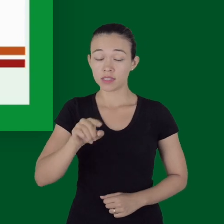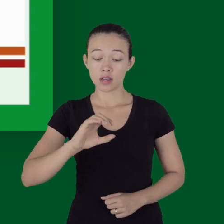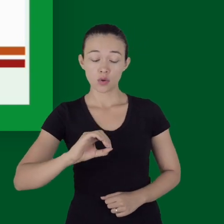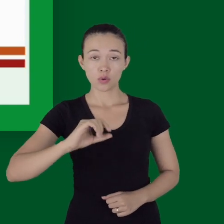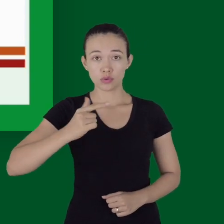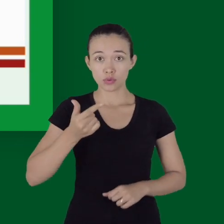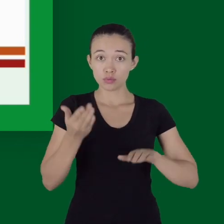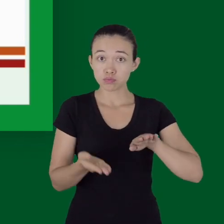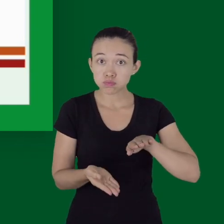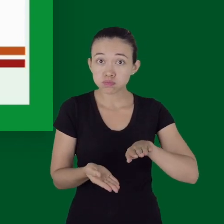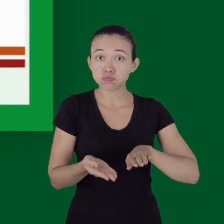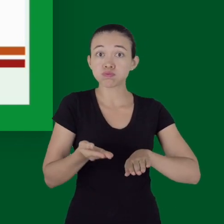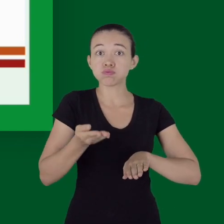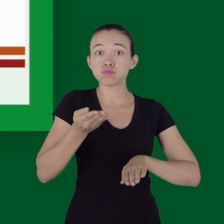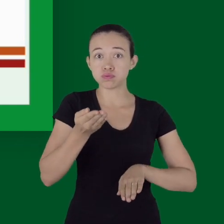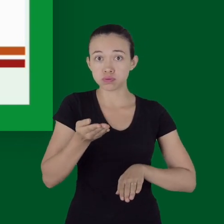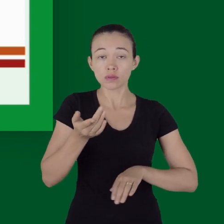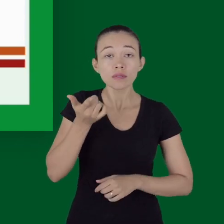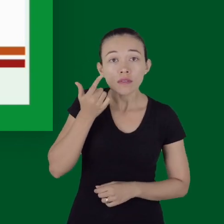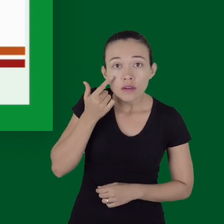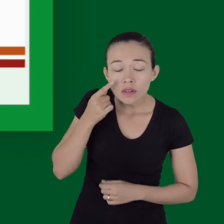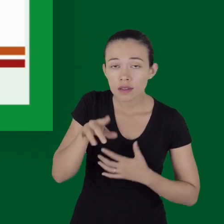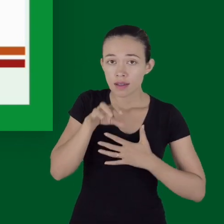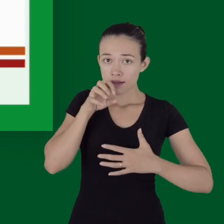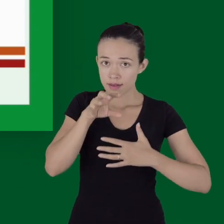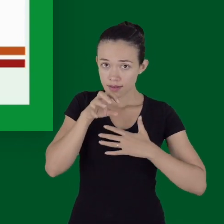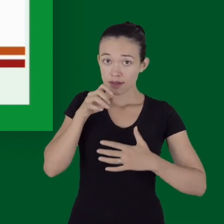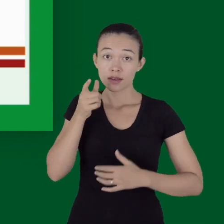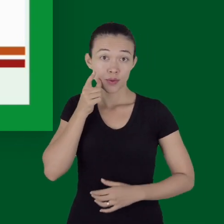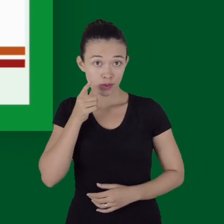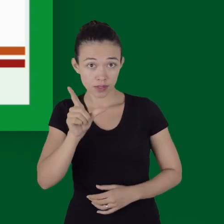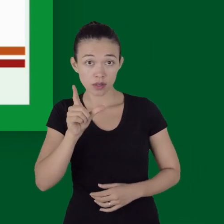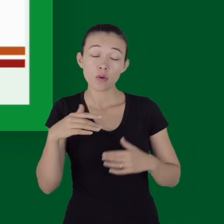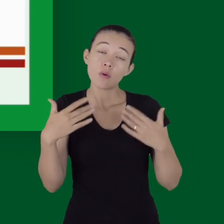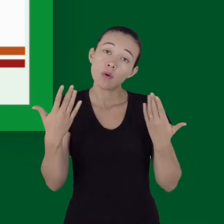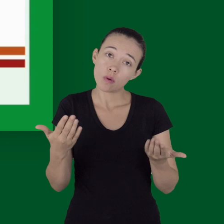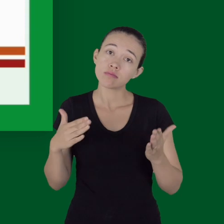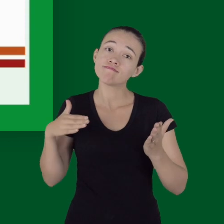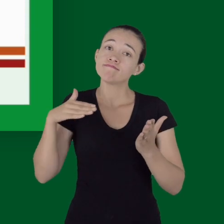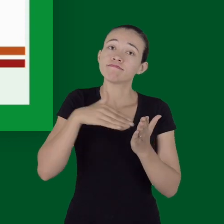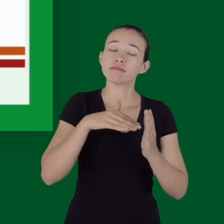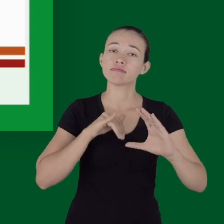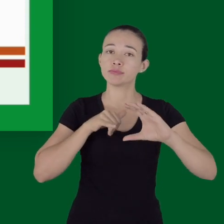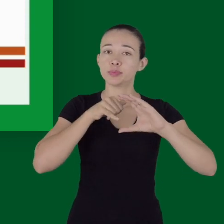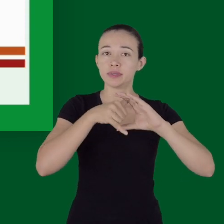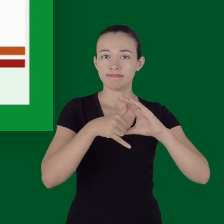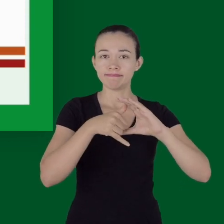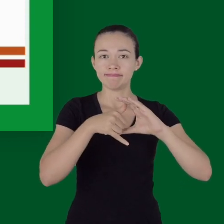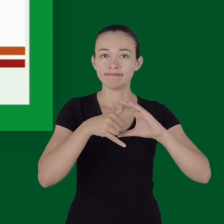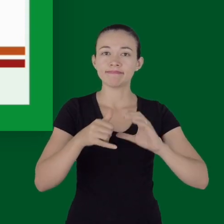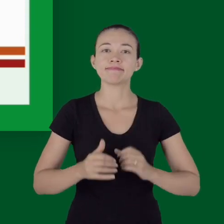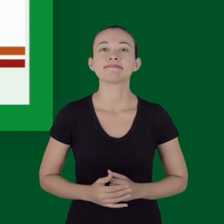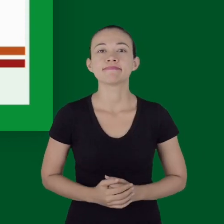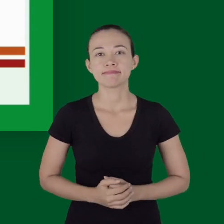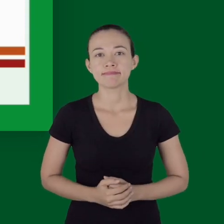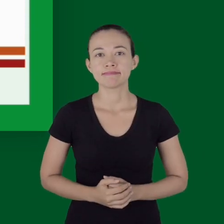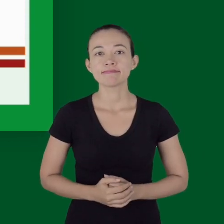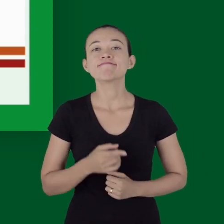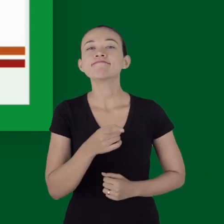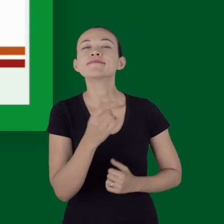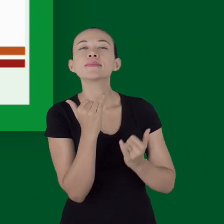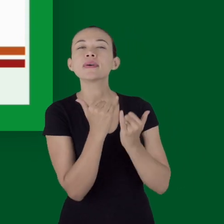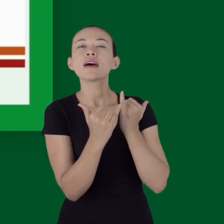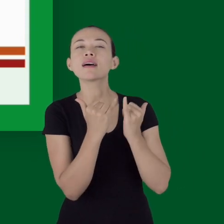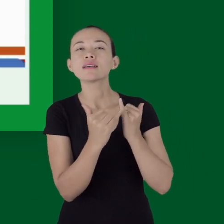de oxigênio até o retorno da respiração ou então até a intubação, né? Então, o restante